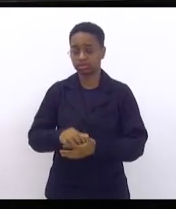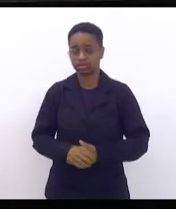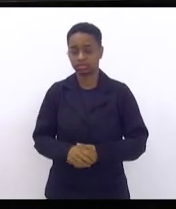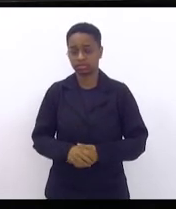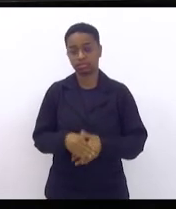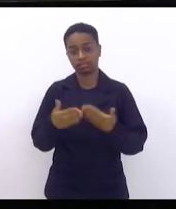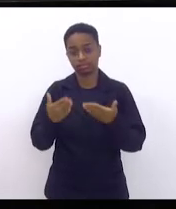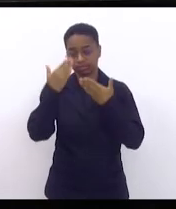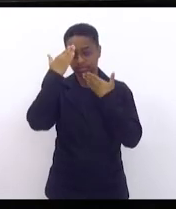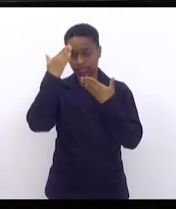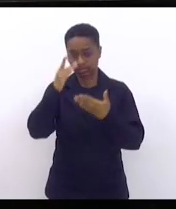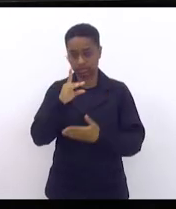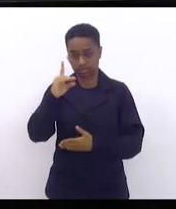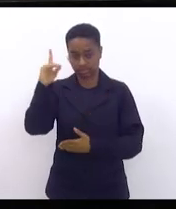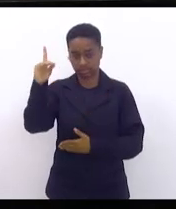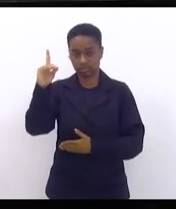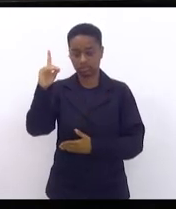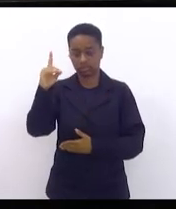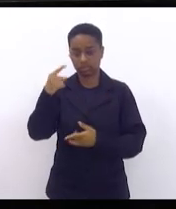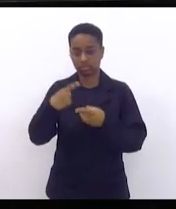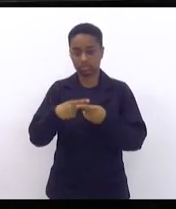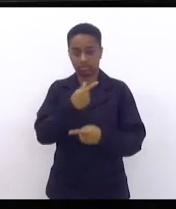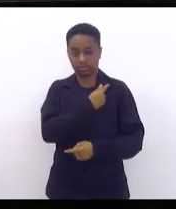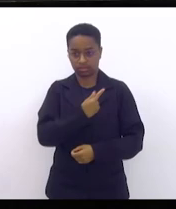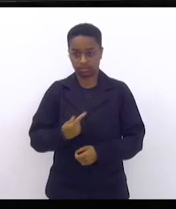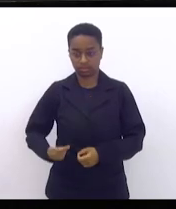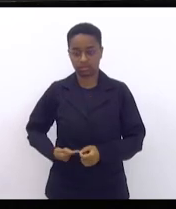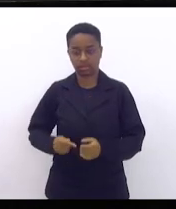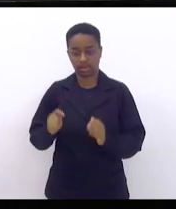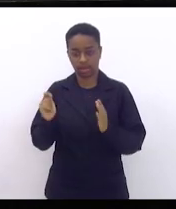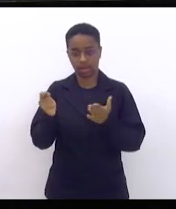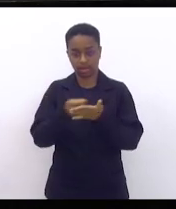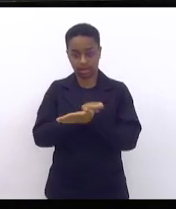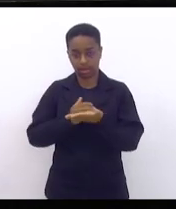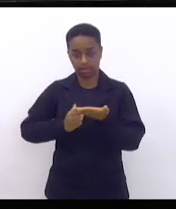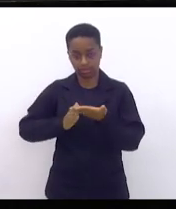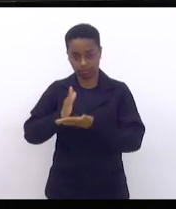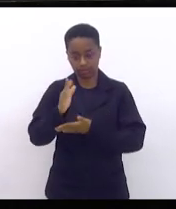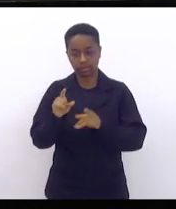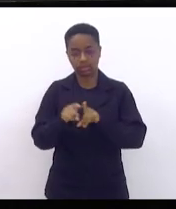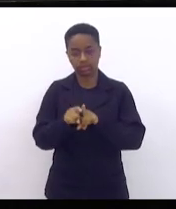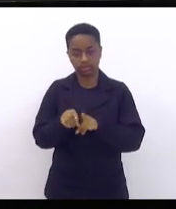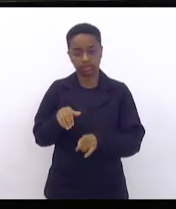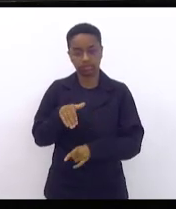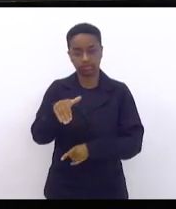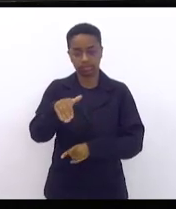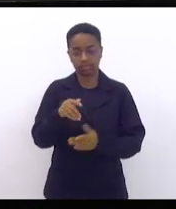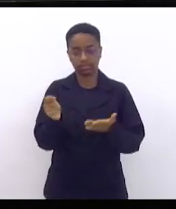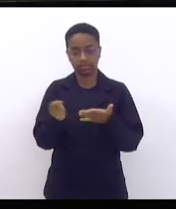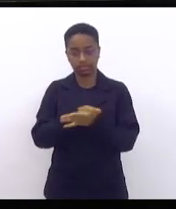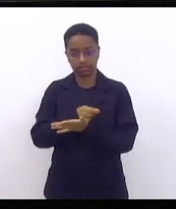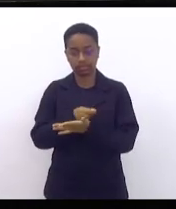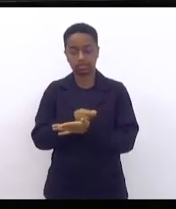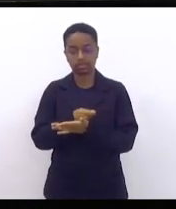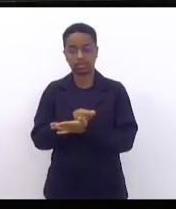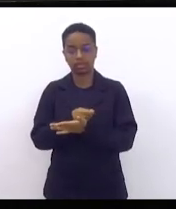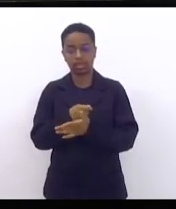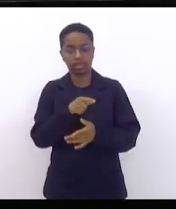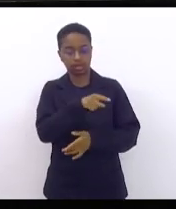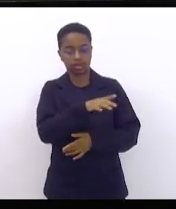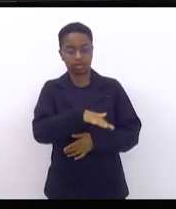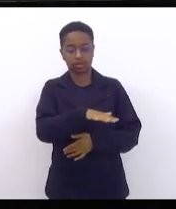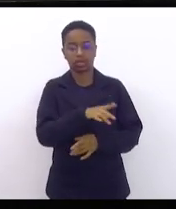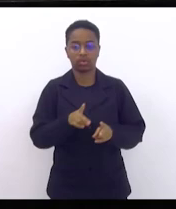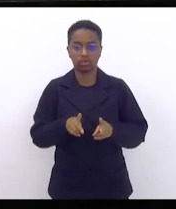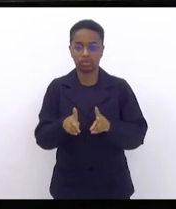graças a Deus o governador sancionou vai sancionar também a Intendente Magalhães e a vida